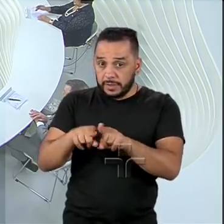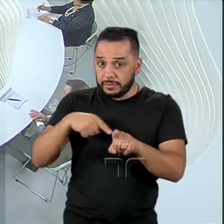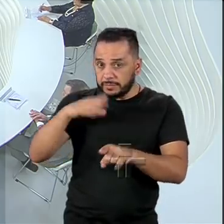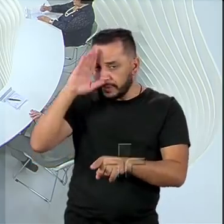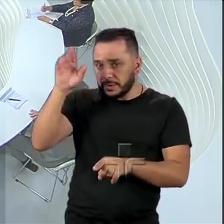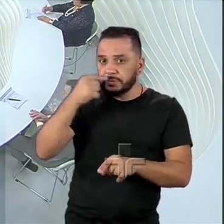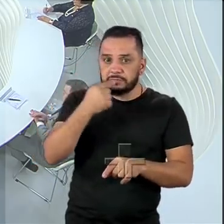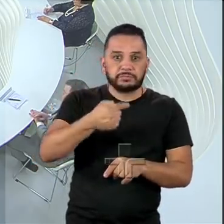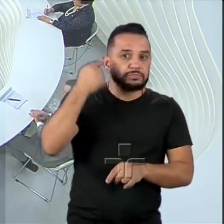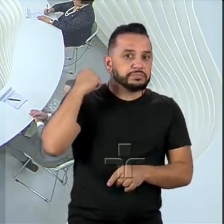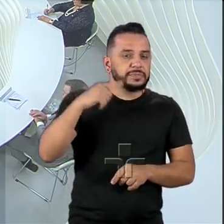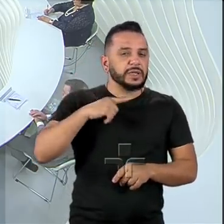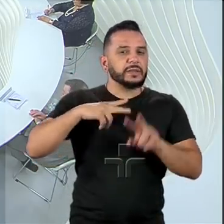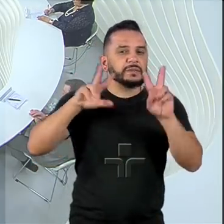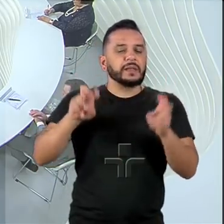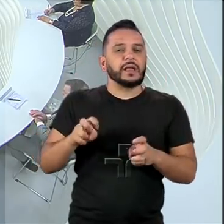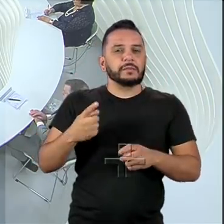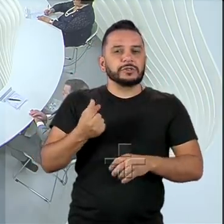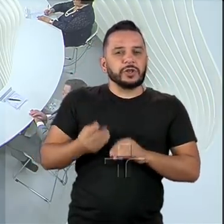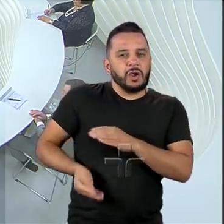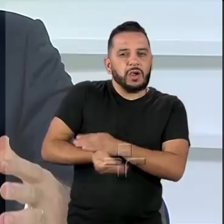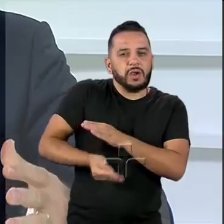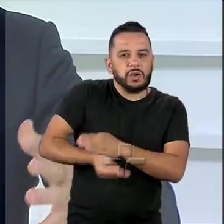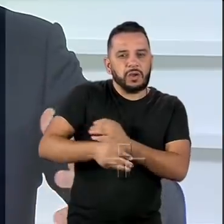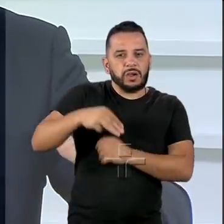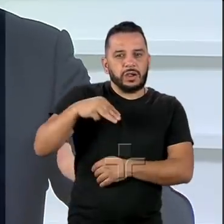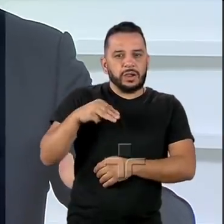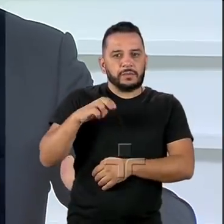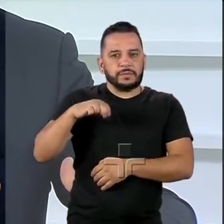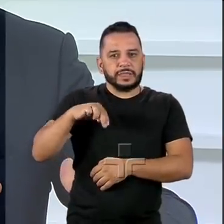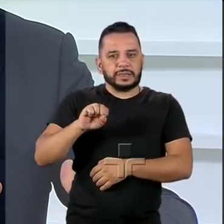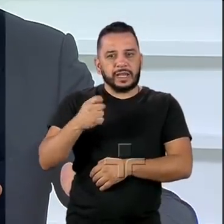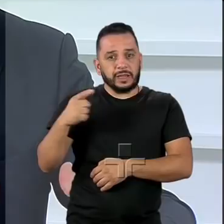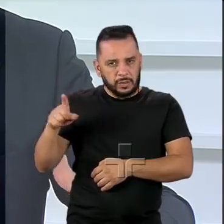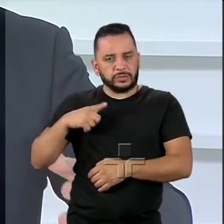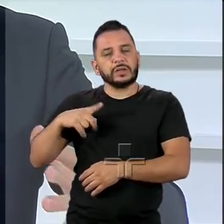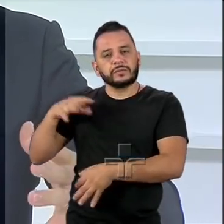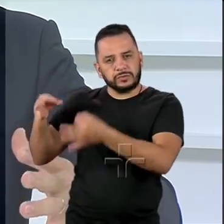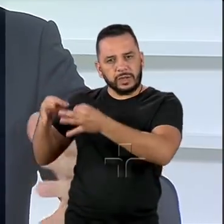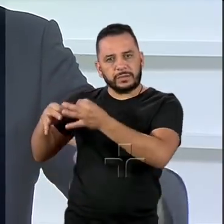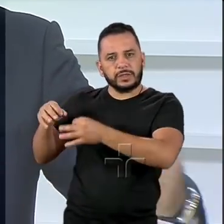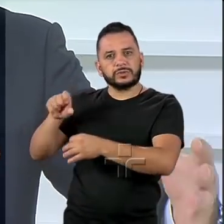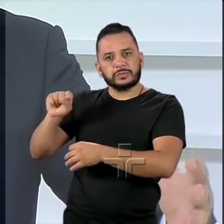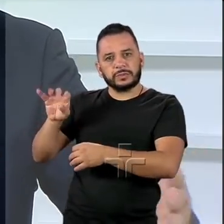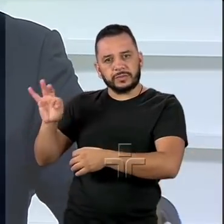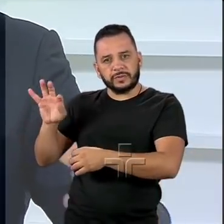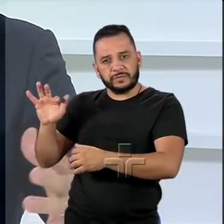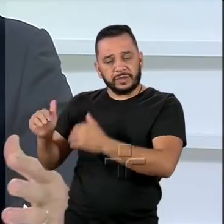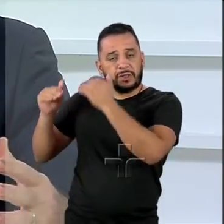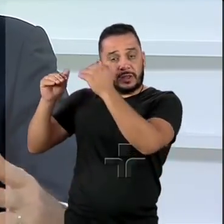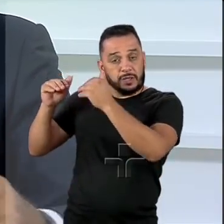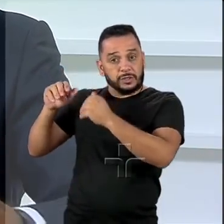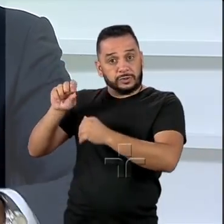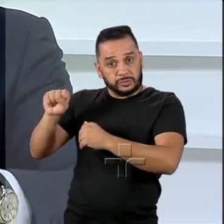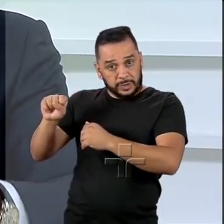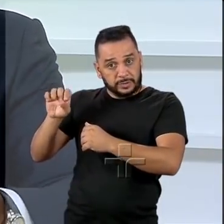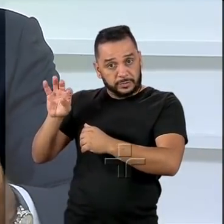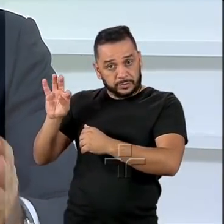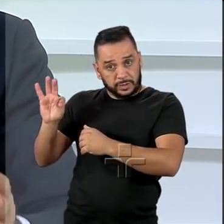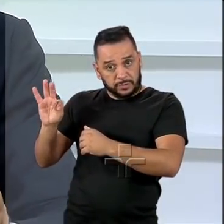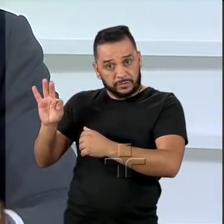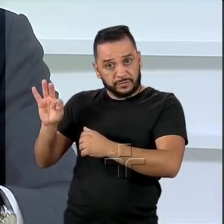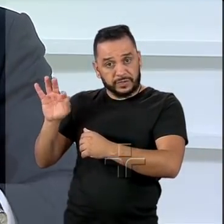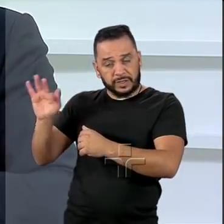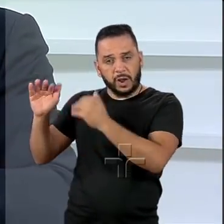pensar que o mensalão foi um julgamento que ocorreu no Supremo Tribunal Federal, naquela ação penal 470, dentro de